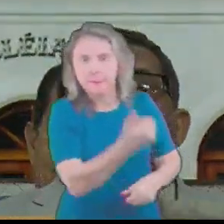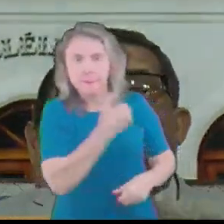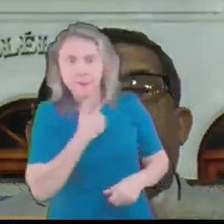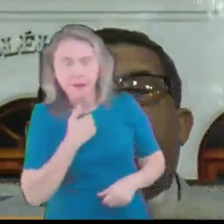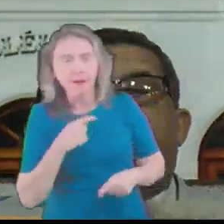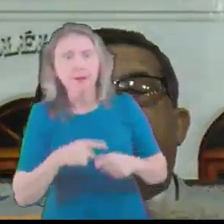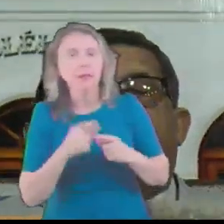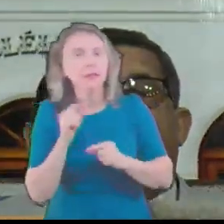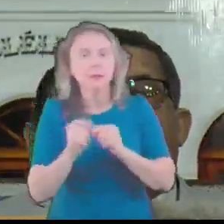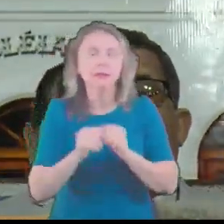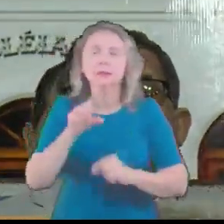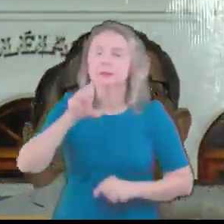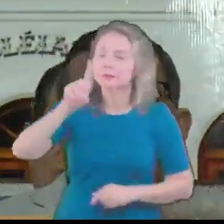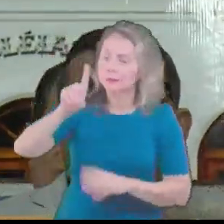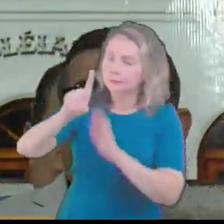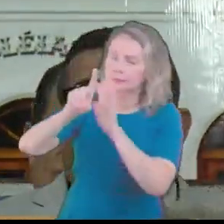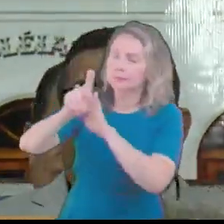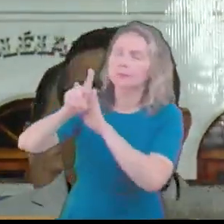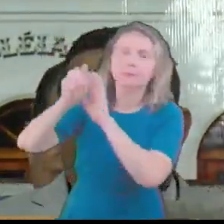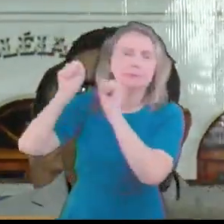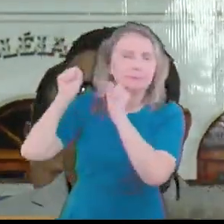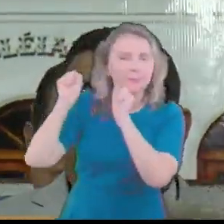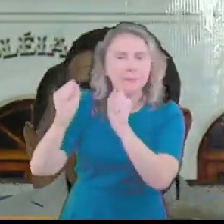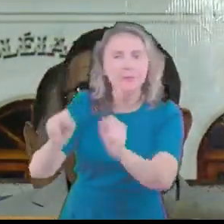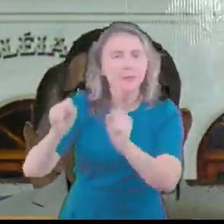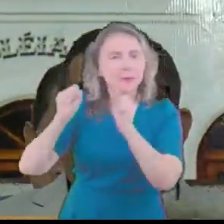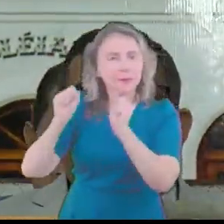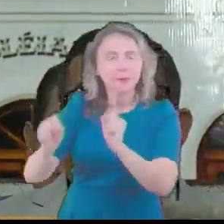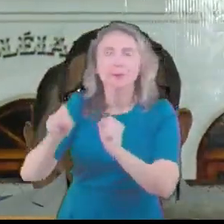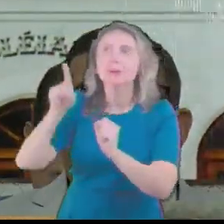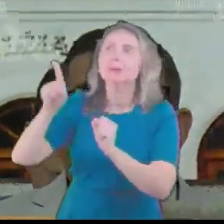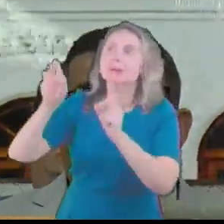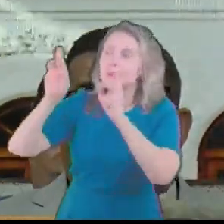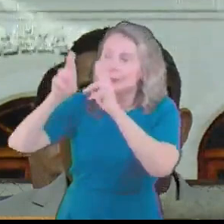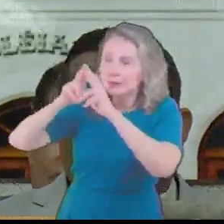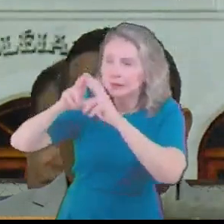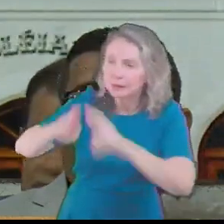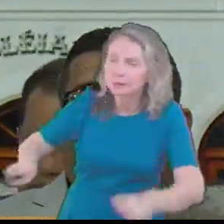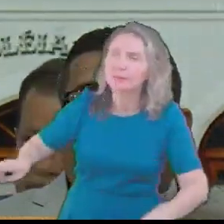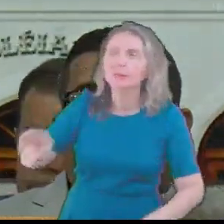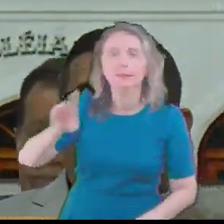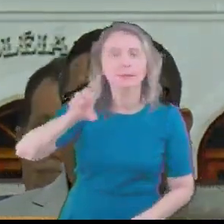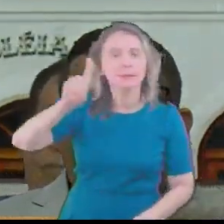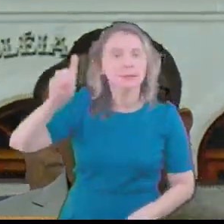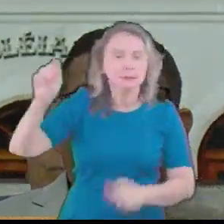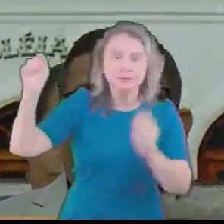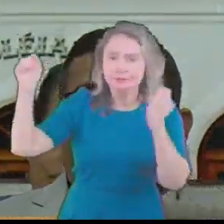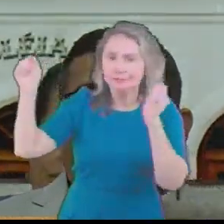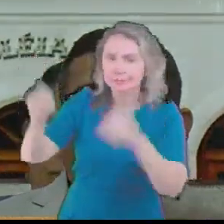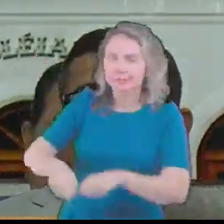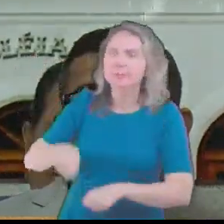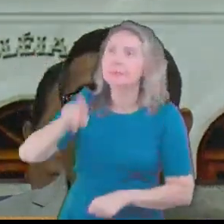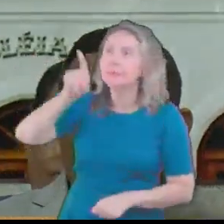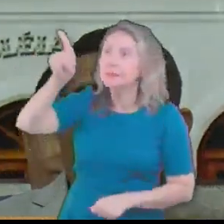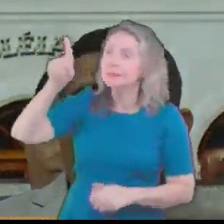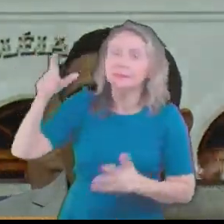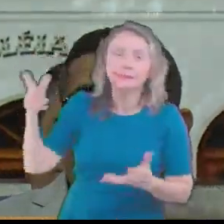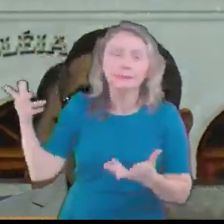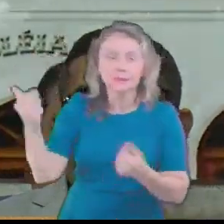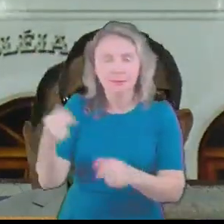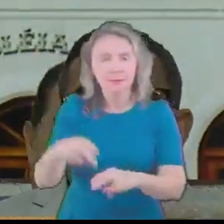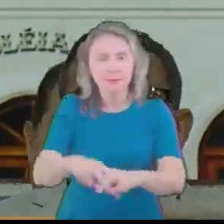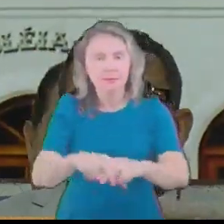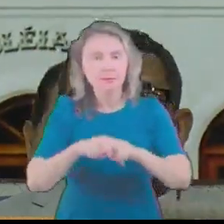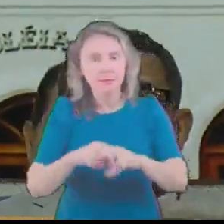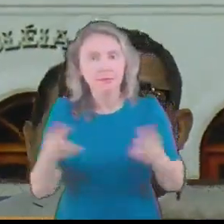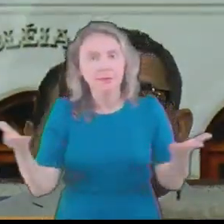é que Ele pode, que Ele tem, que Ele faz, que Ele é maravilhoso. Por isso que nesta noite,